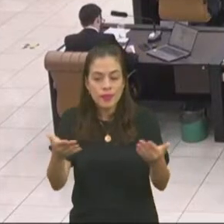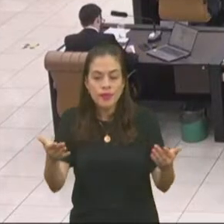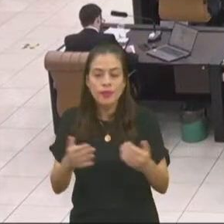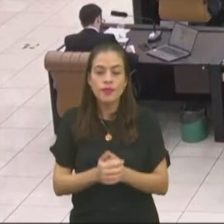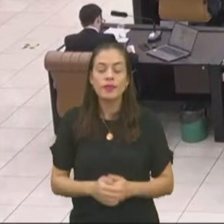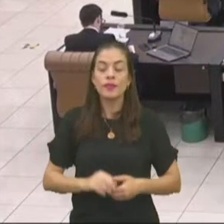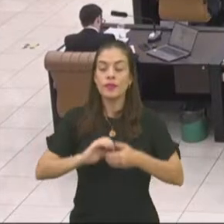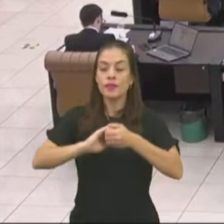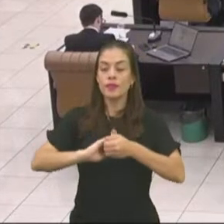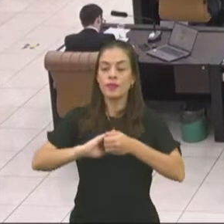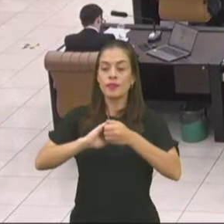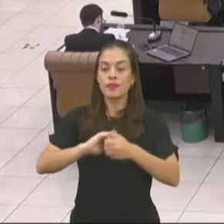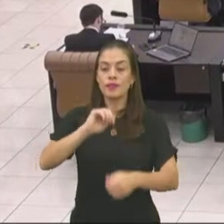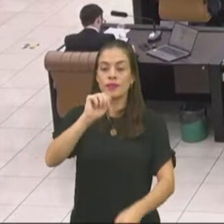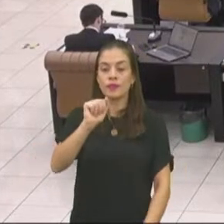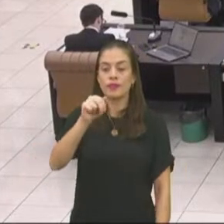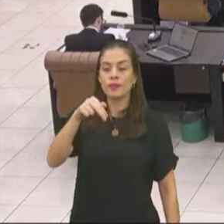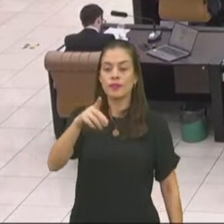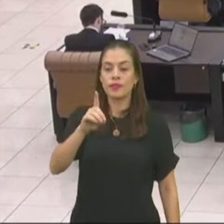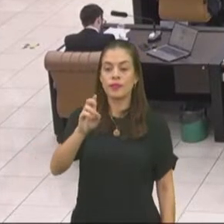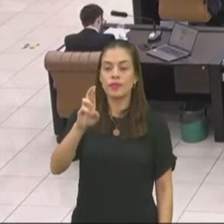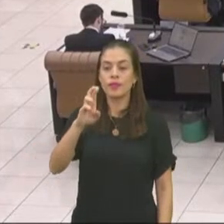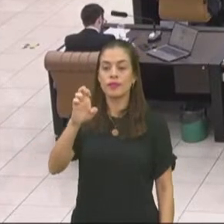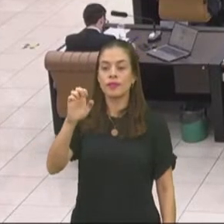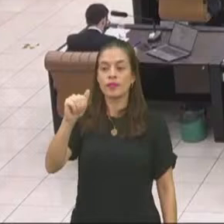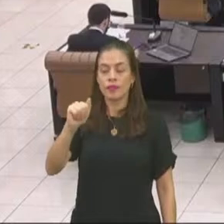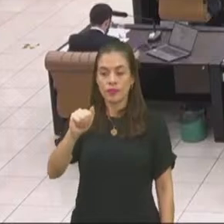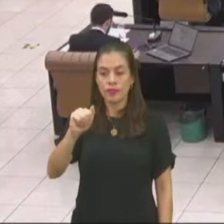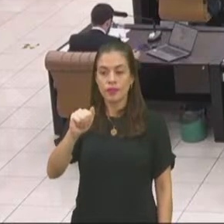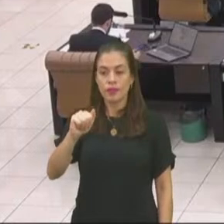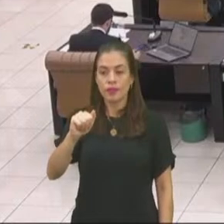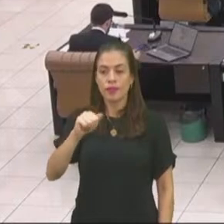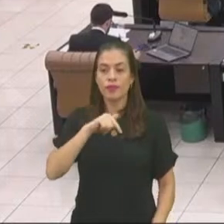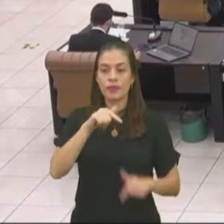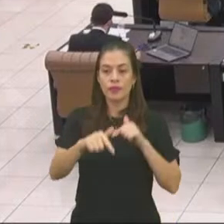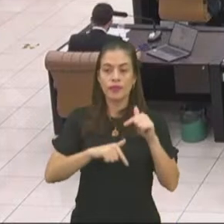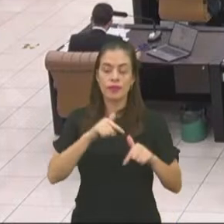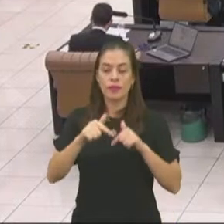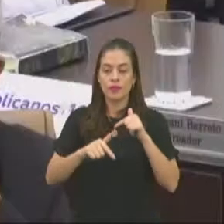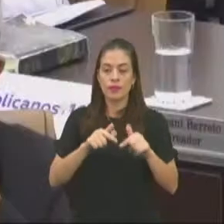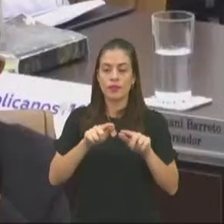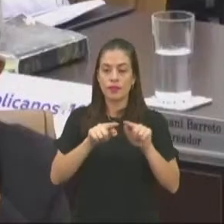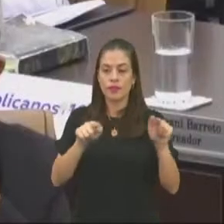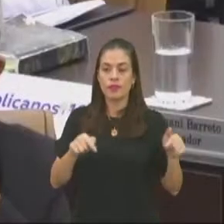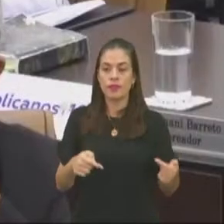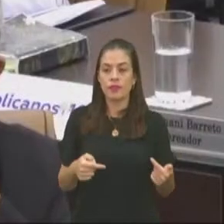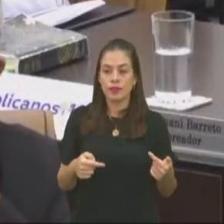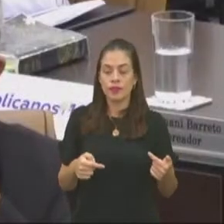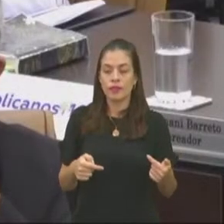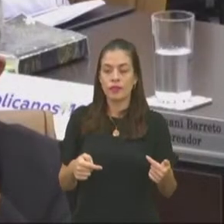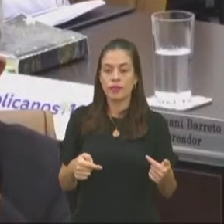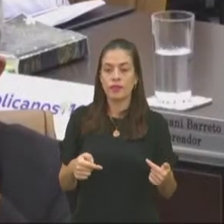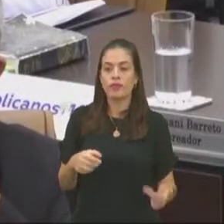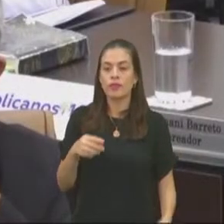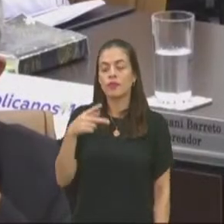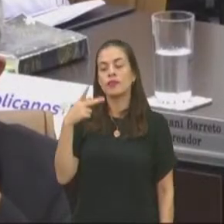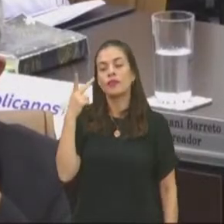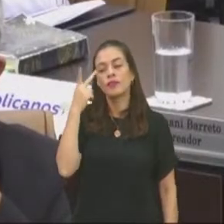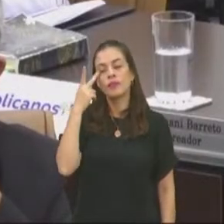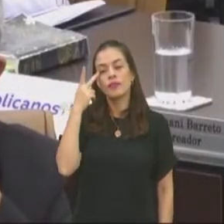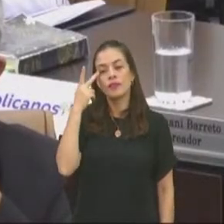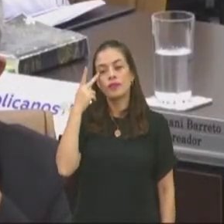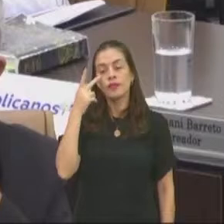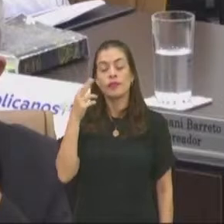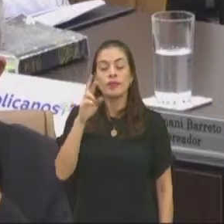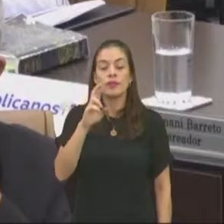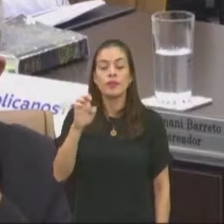cumprimentar a Andréia, que trabalha no gabinete do Paulinho, do nosso presidente, e a Rebeca, que eu não sabia que era da ONG, né? E